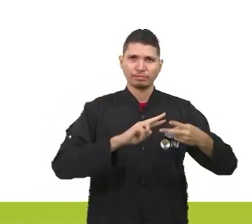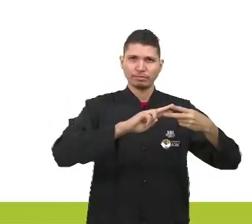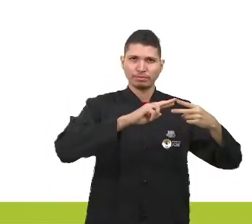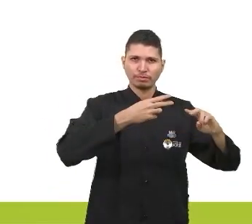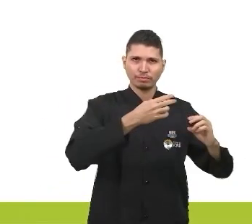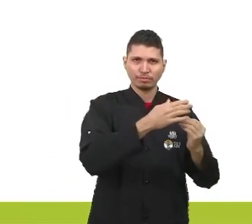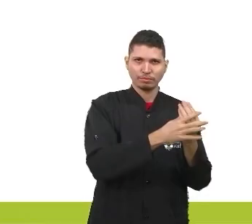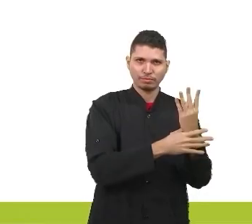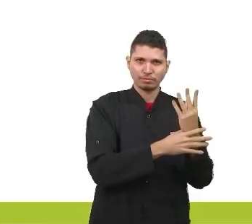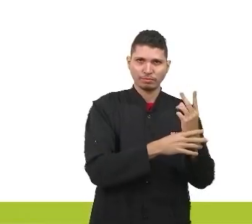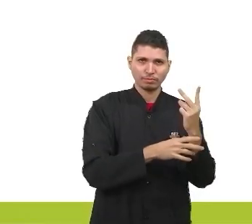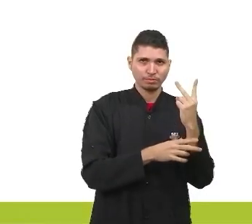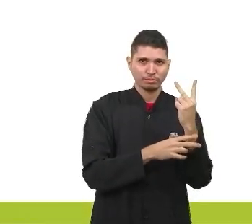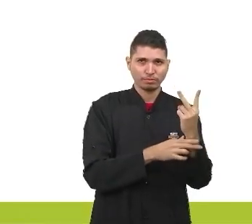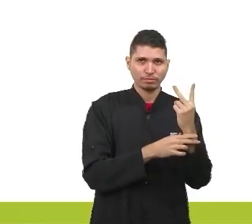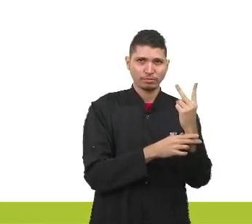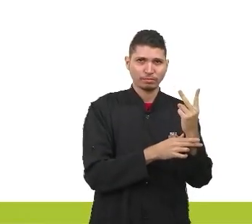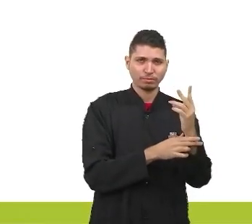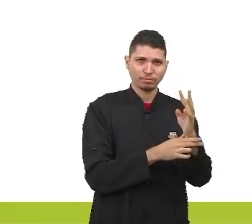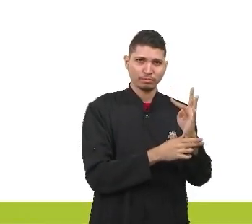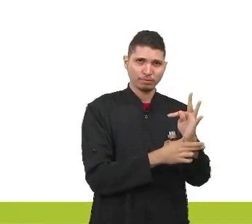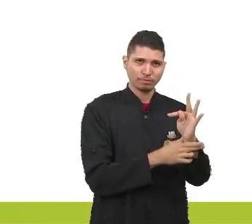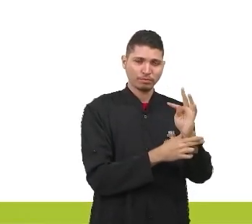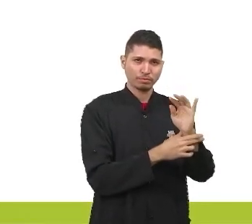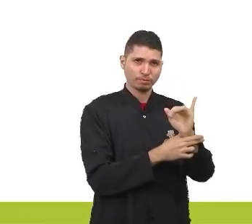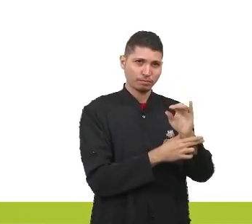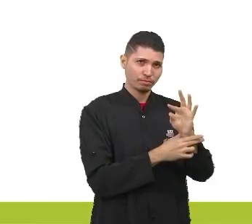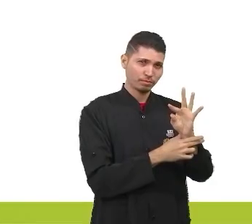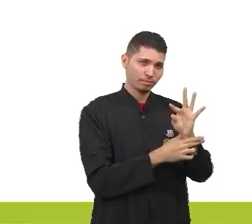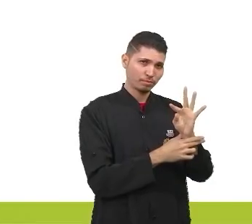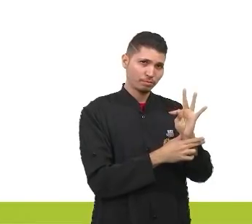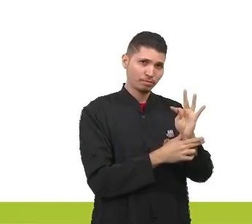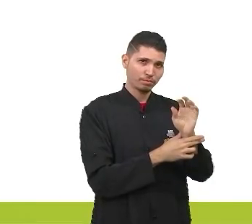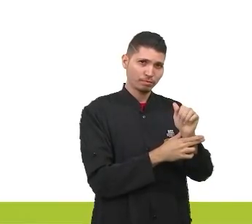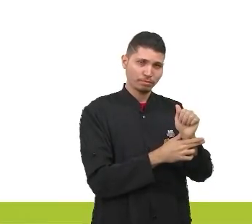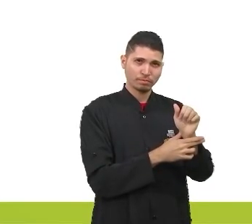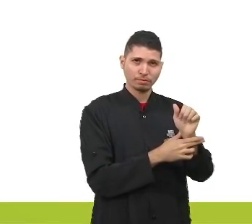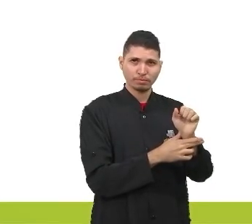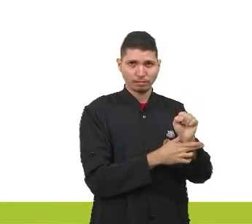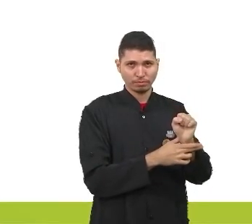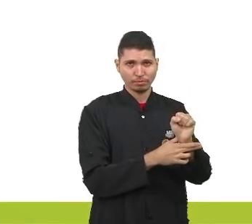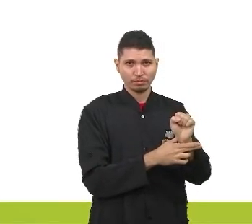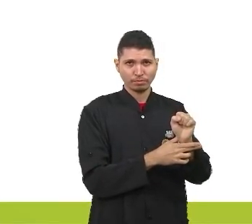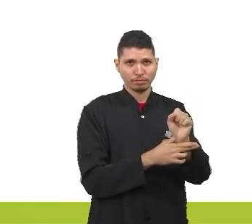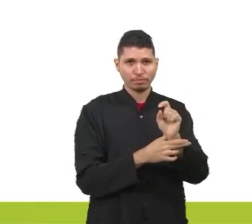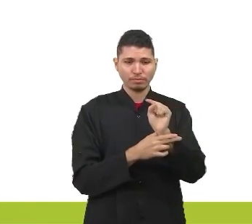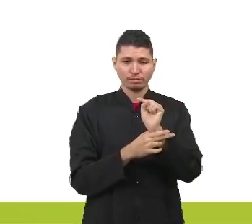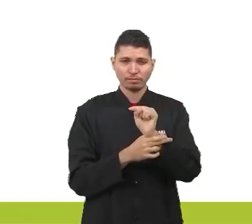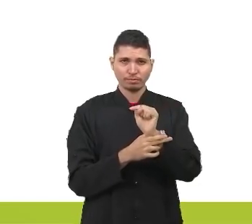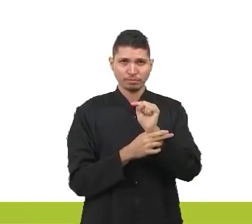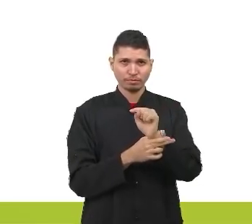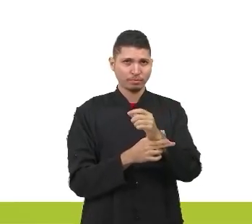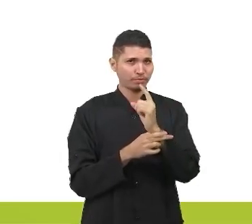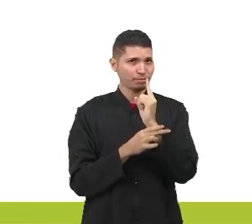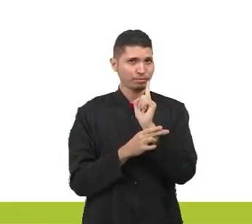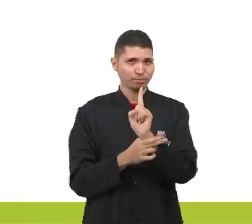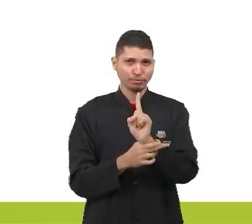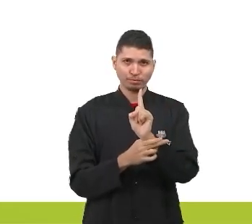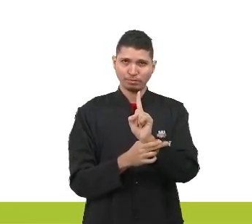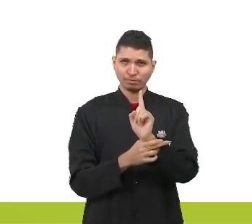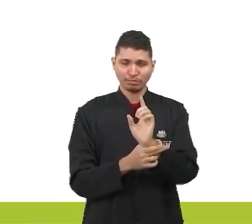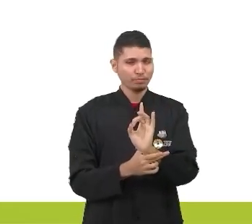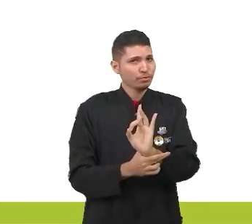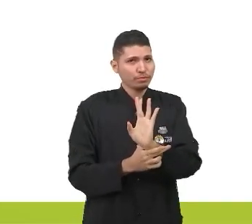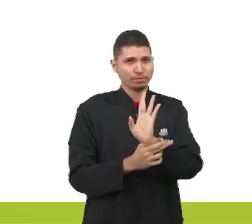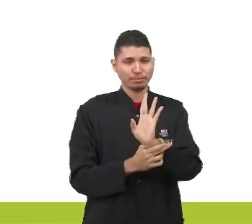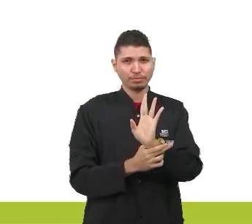por 2 fitas de nucleotídeos. RNA é formado só por uma fita. O DNA